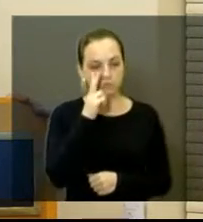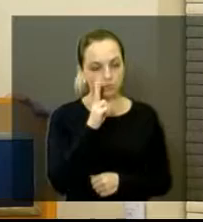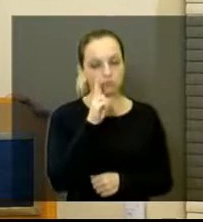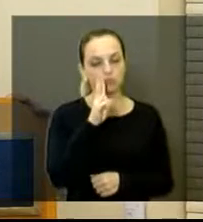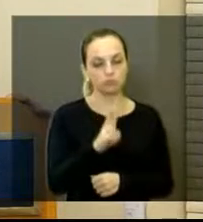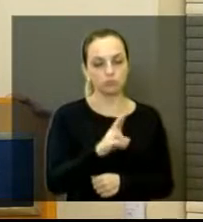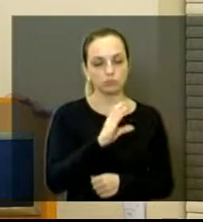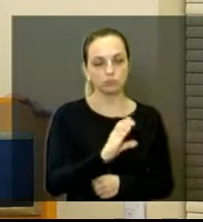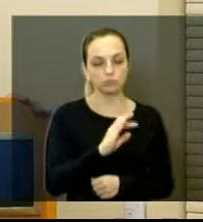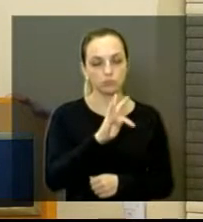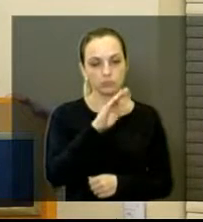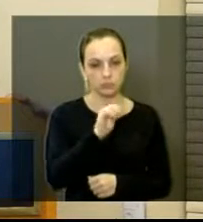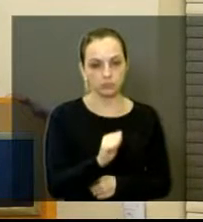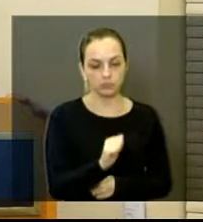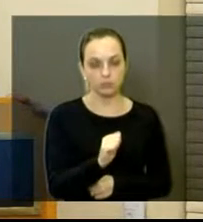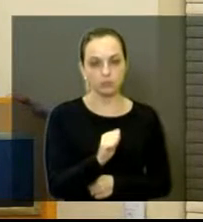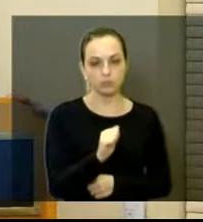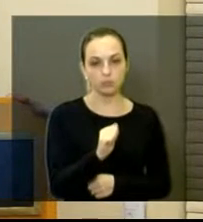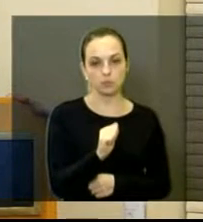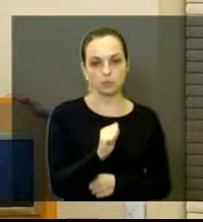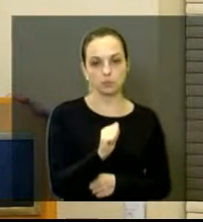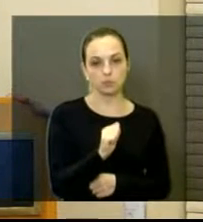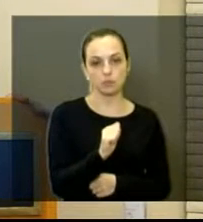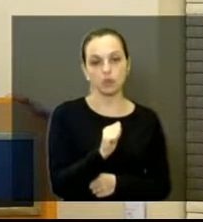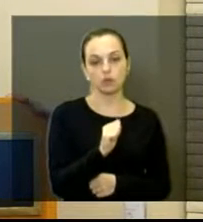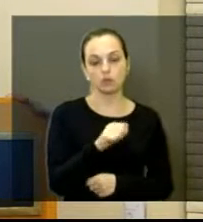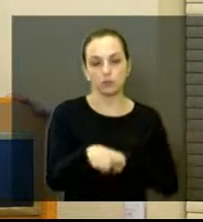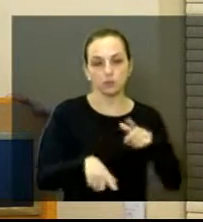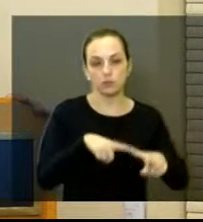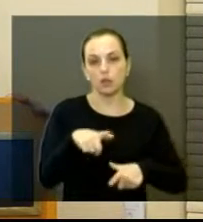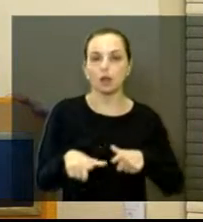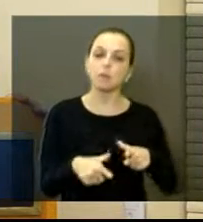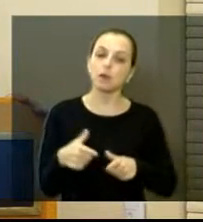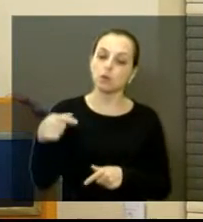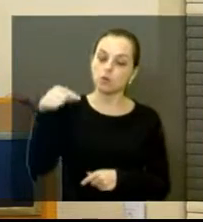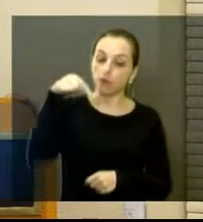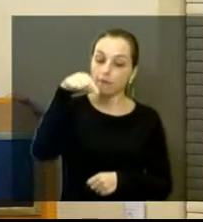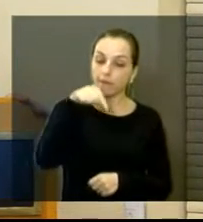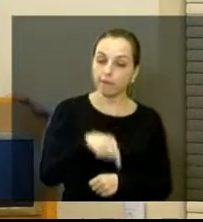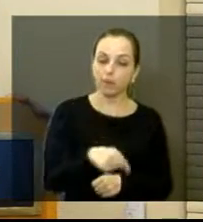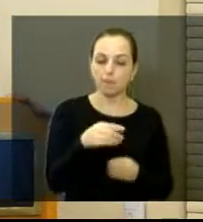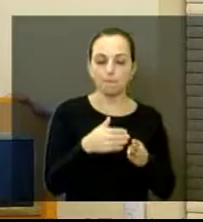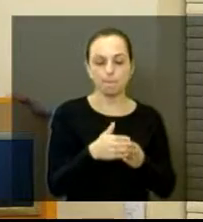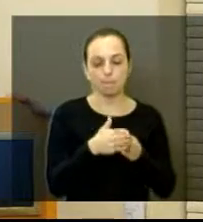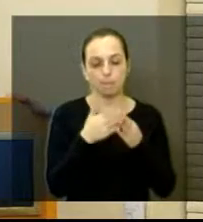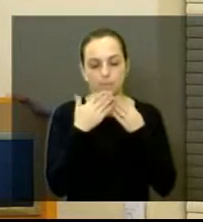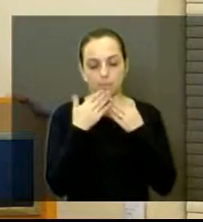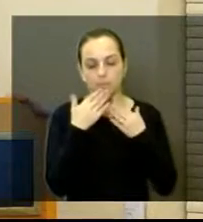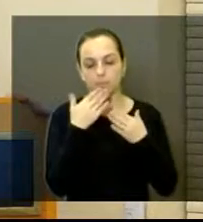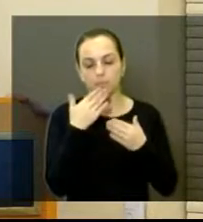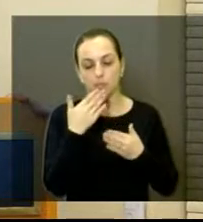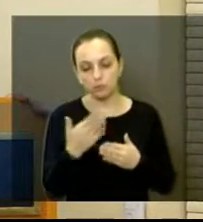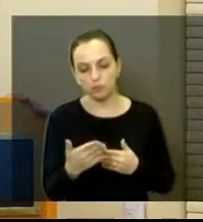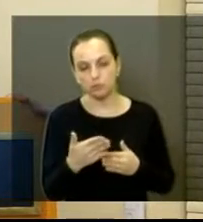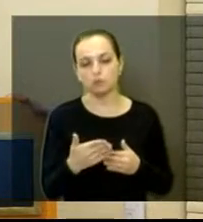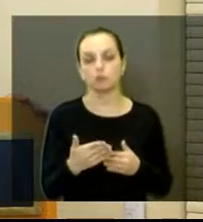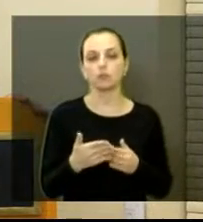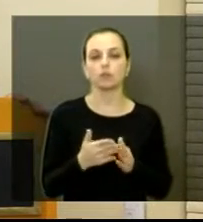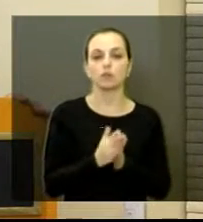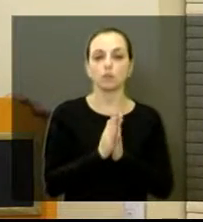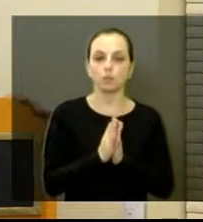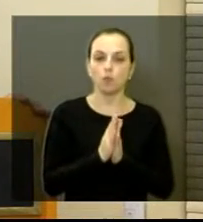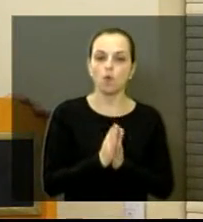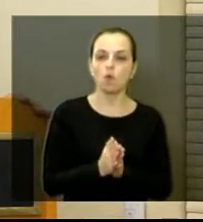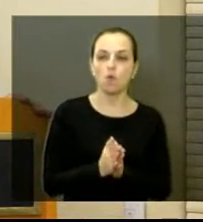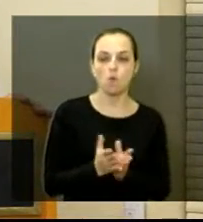exemplo da CTA. Os trabalhadores vieram aqui praticamente implorar e foi